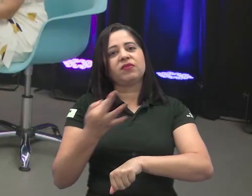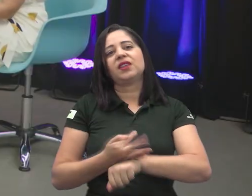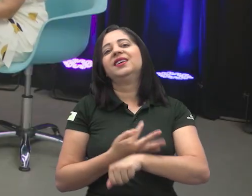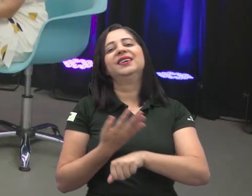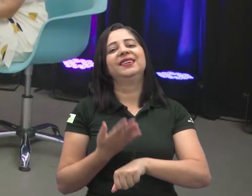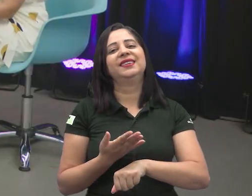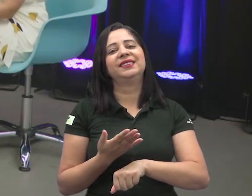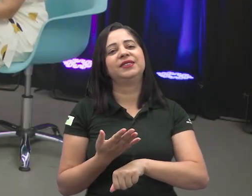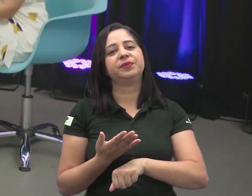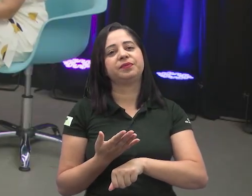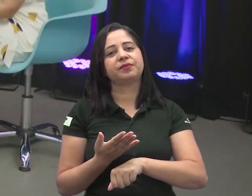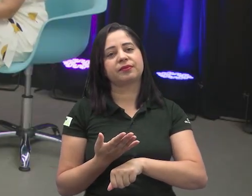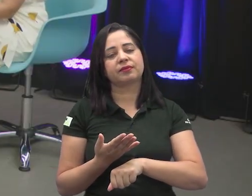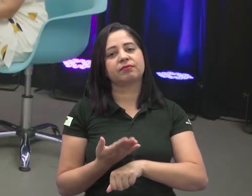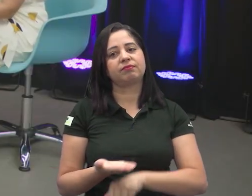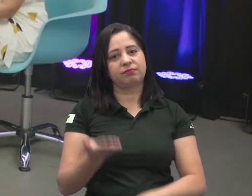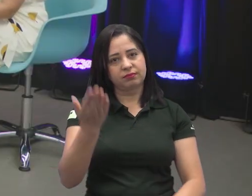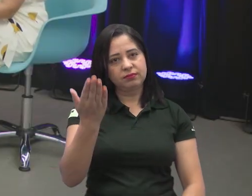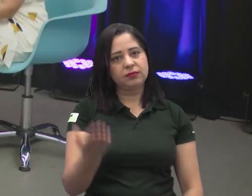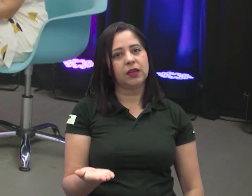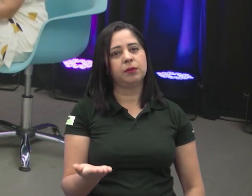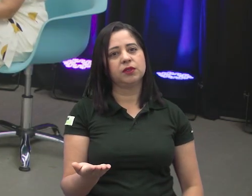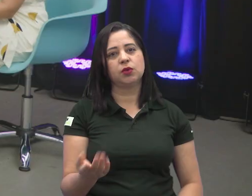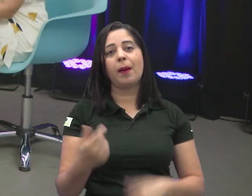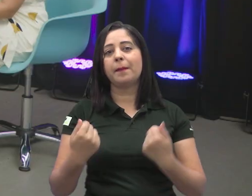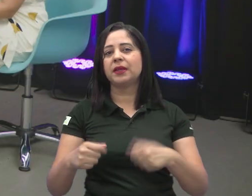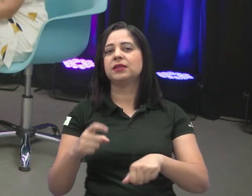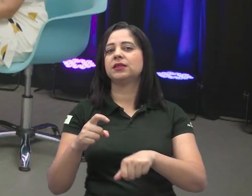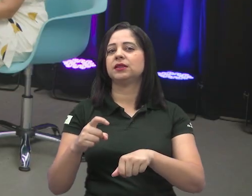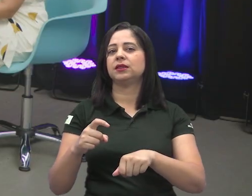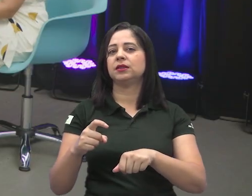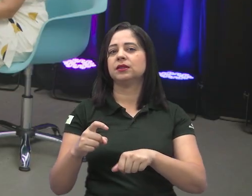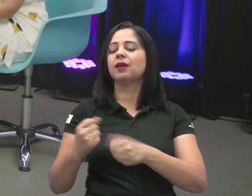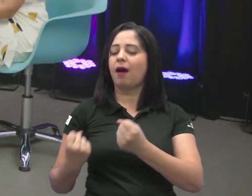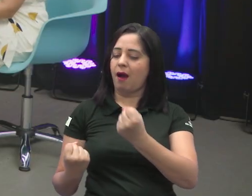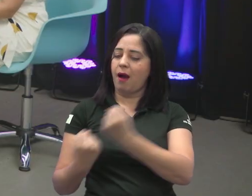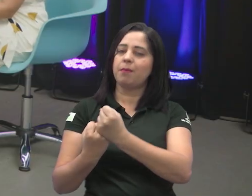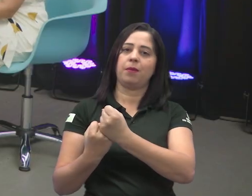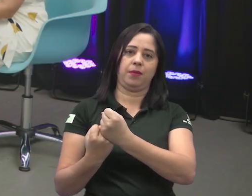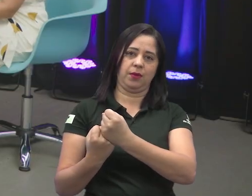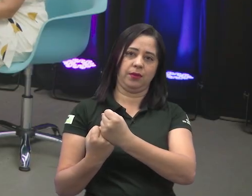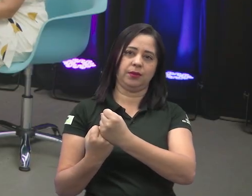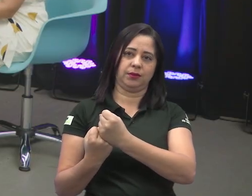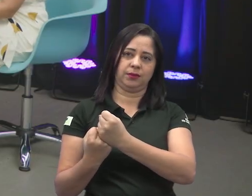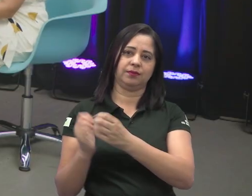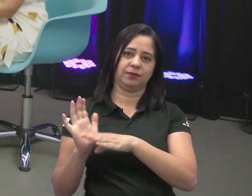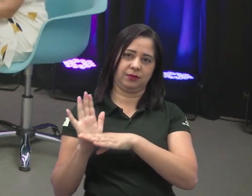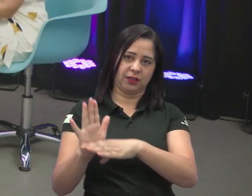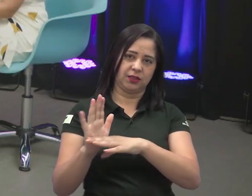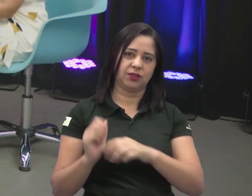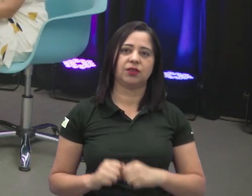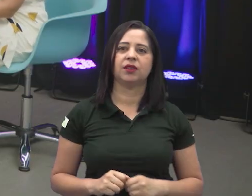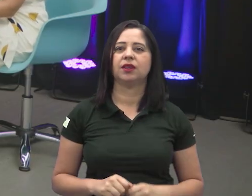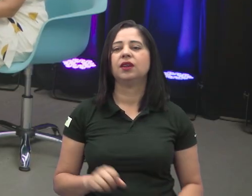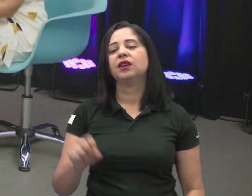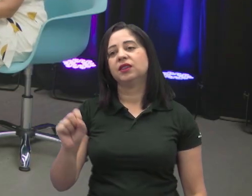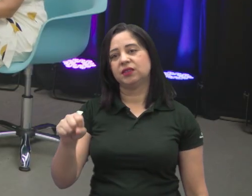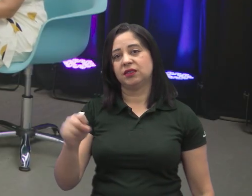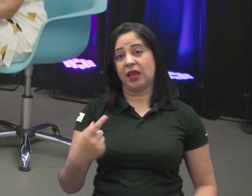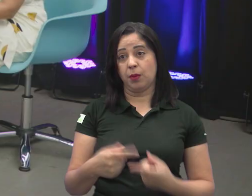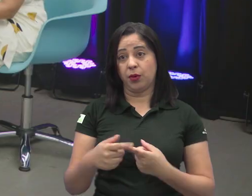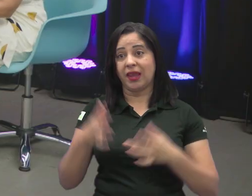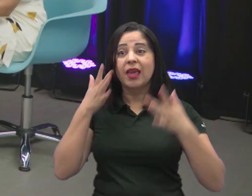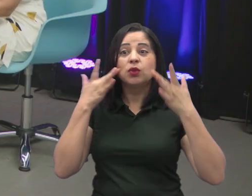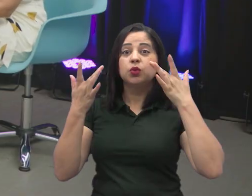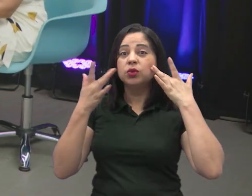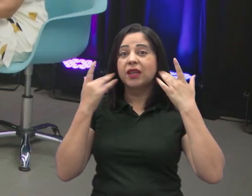resiliência, obrigada, é você ter pessoas para te ajudar. Para te amparar. Né? Ou que nem ela, que não